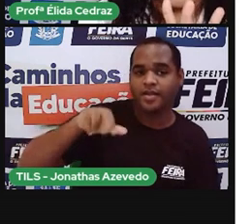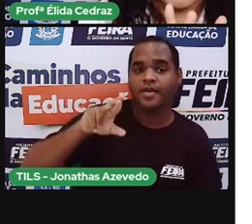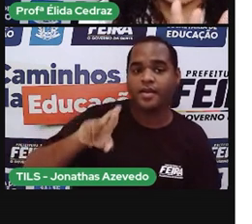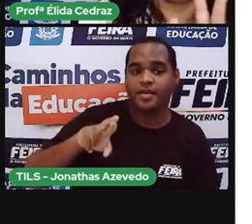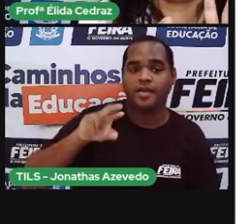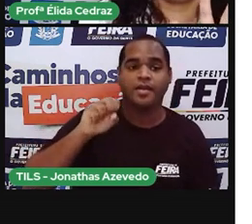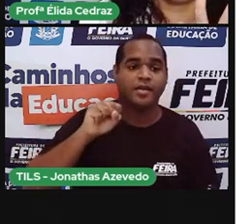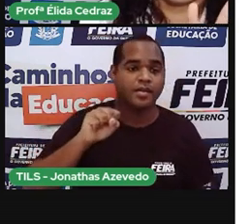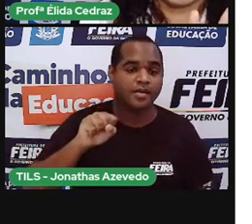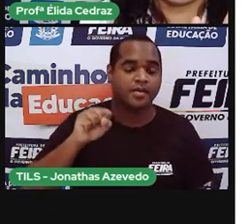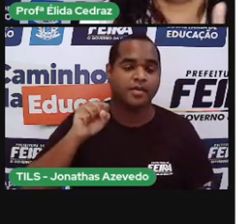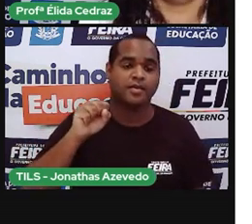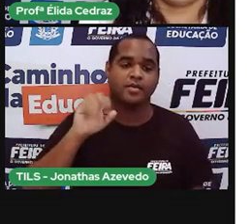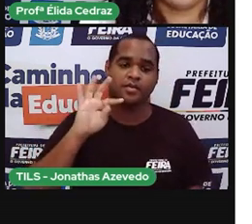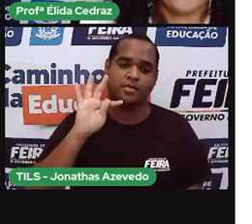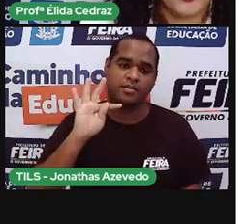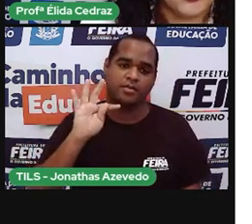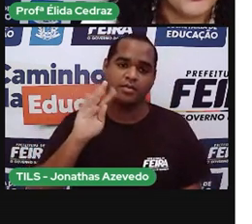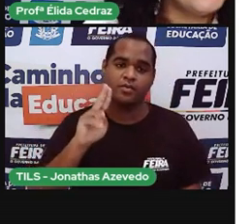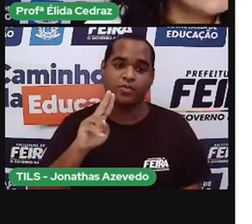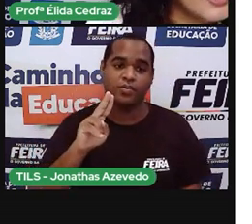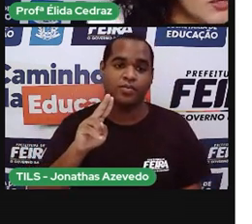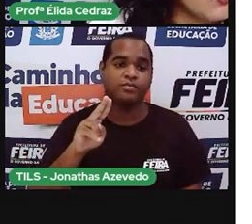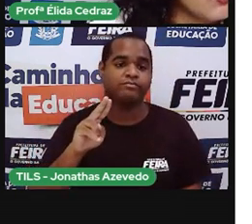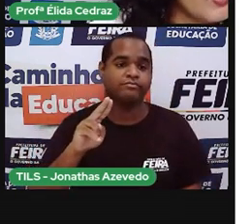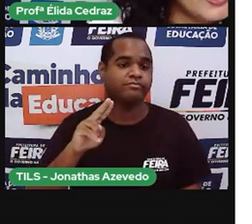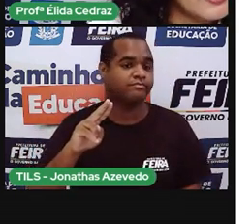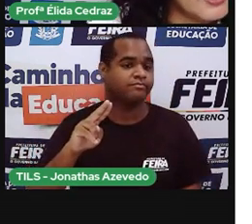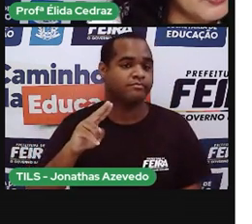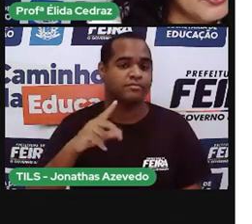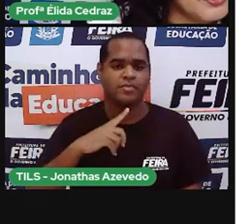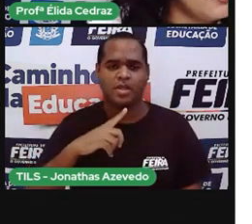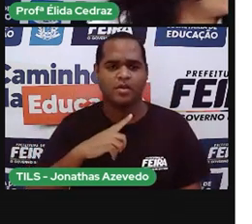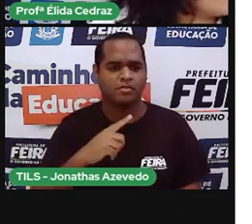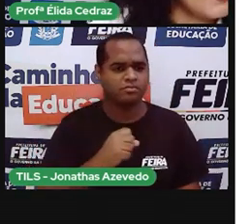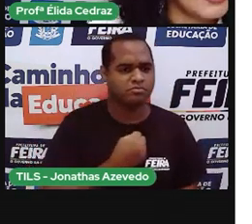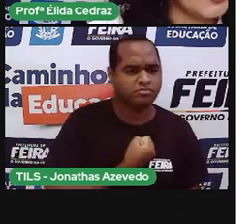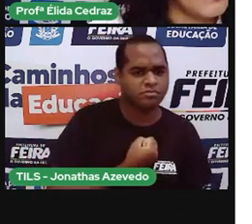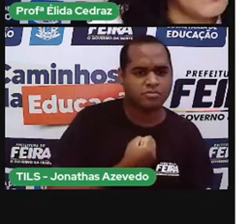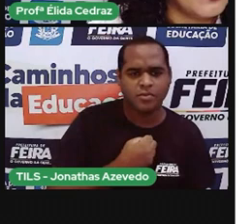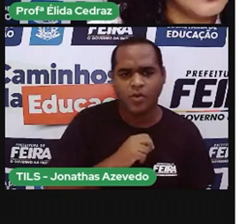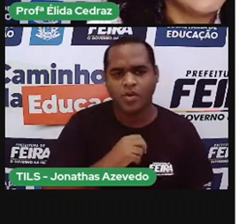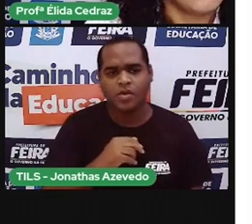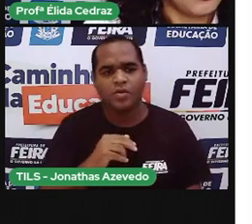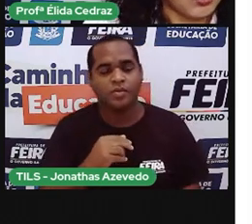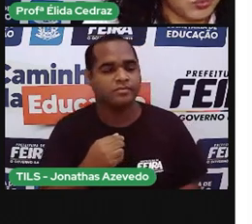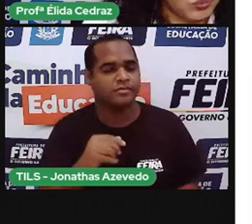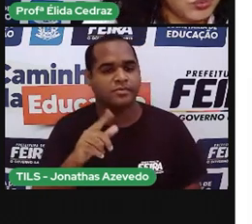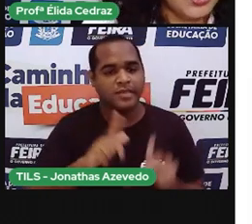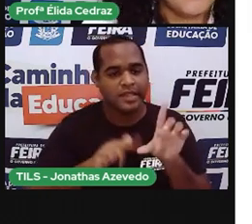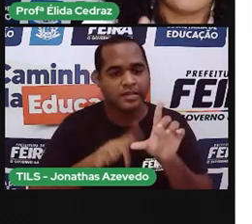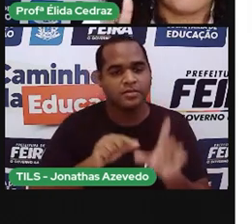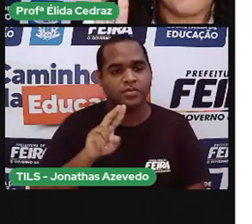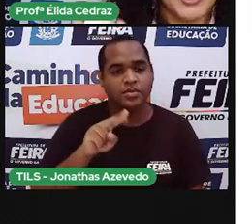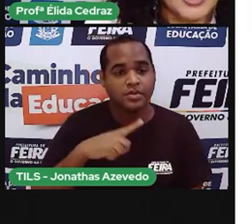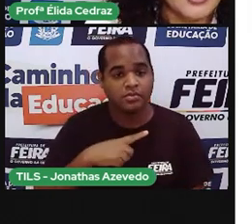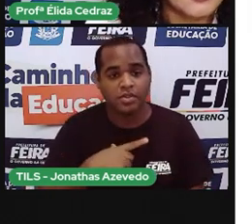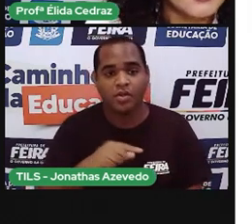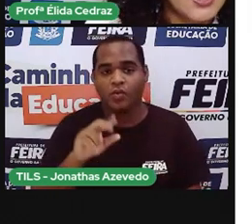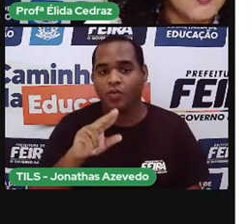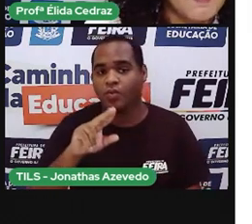r s t u tem algum com a letra u não u